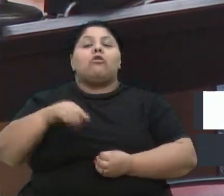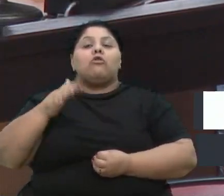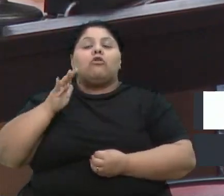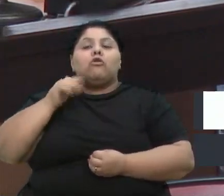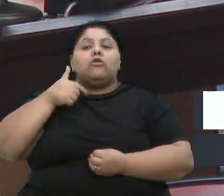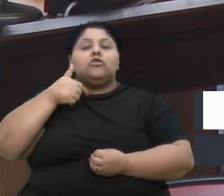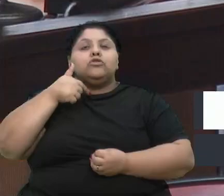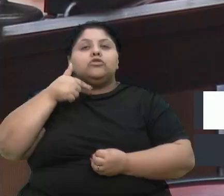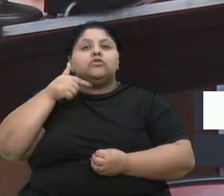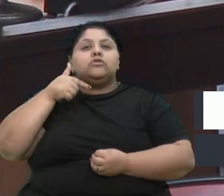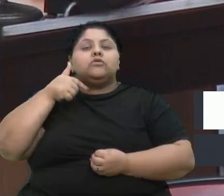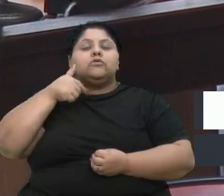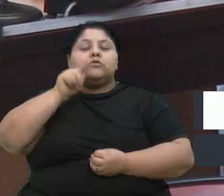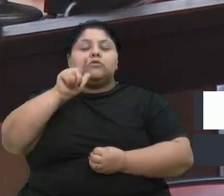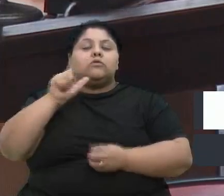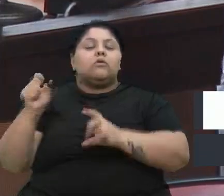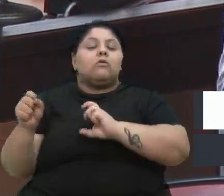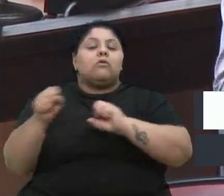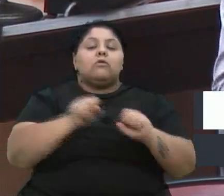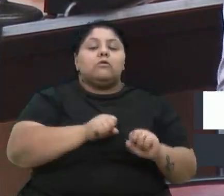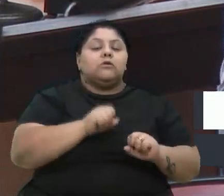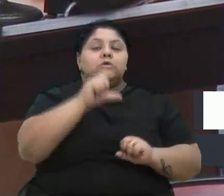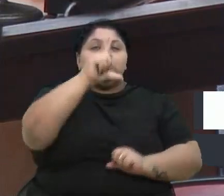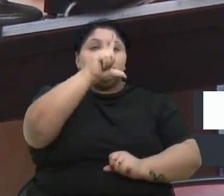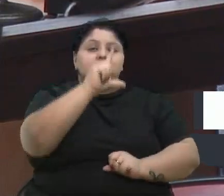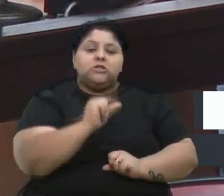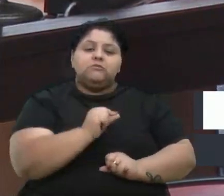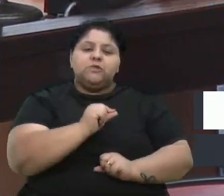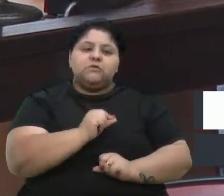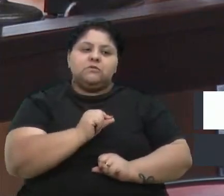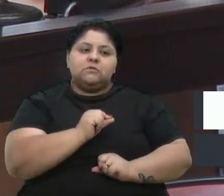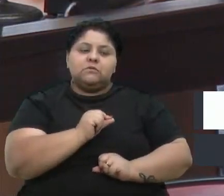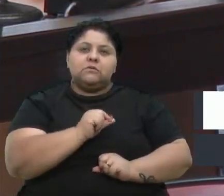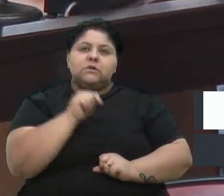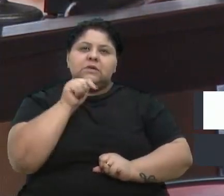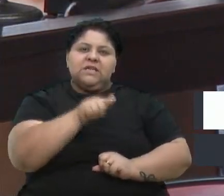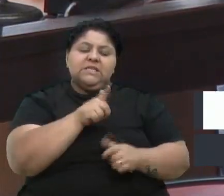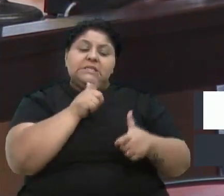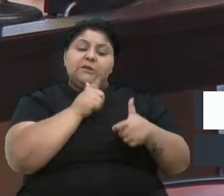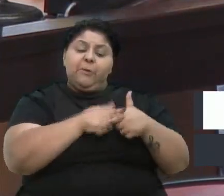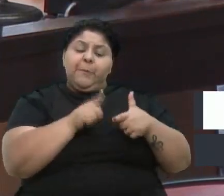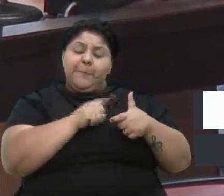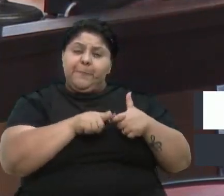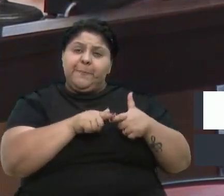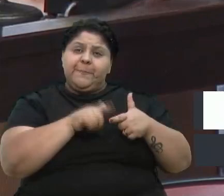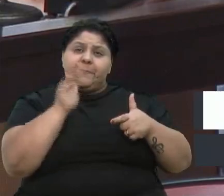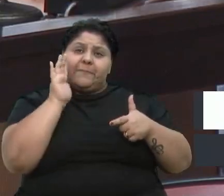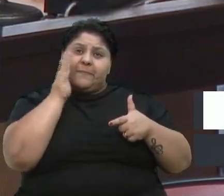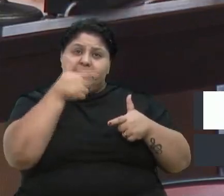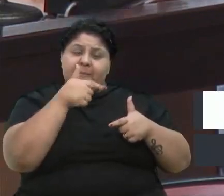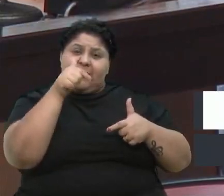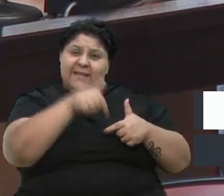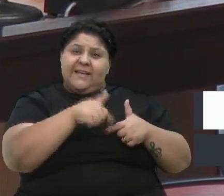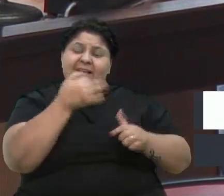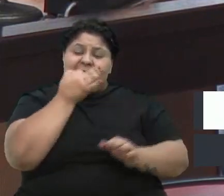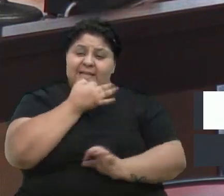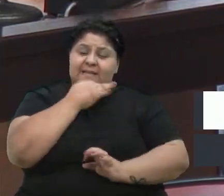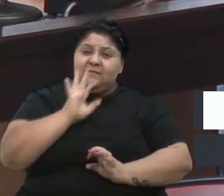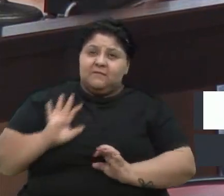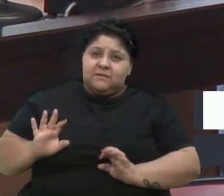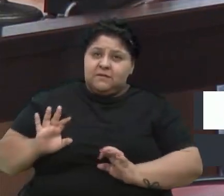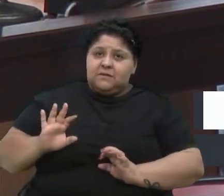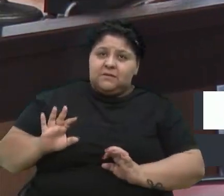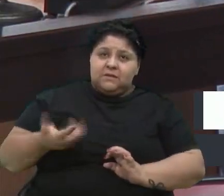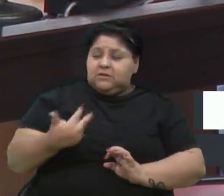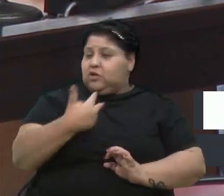fato, poder diminuir esta situação que está acontecendo aqui na cidade de Caxias do Sul. Então, não poderia deixar